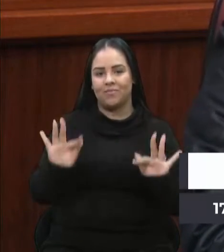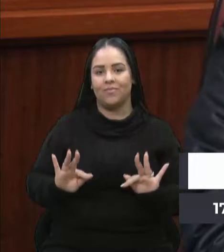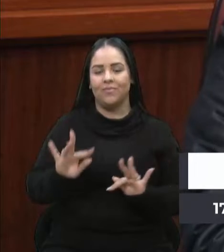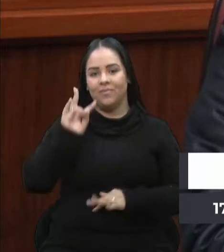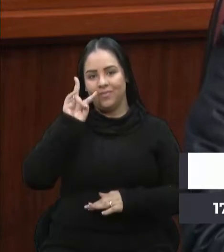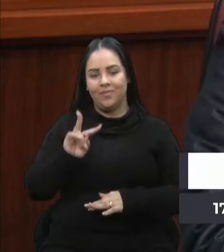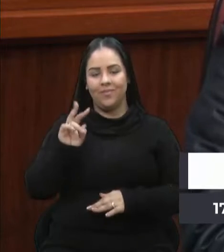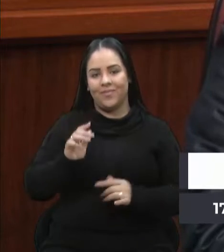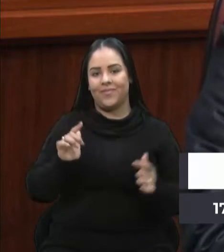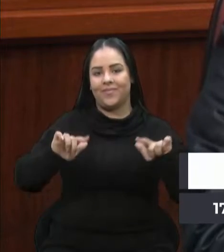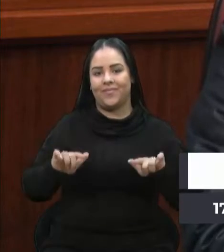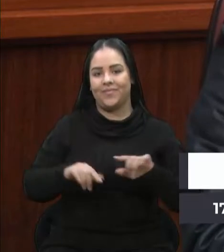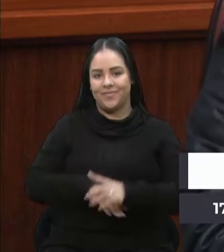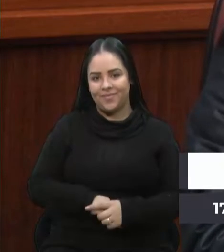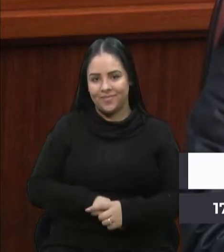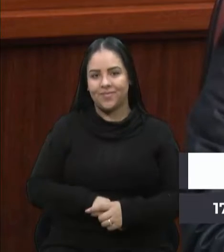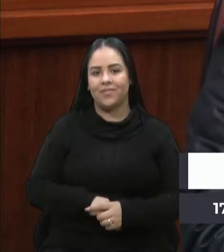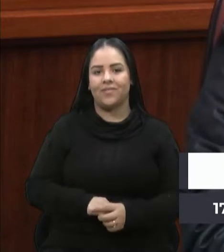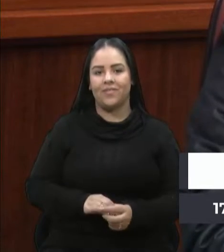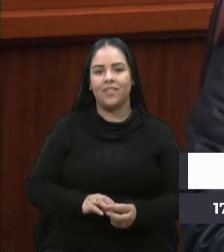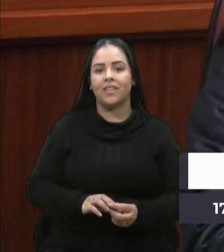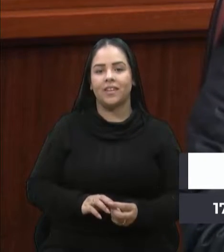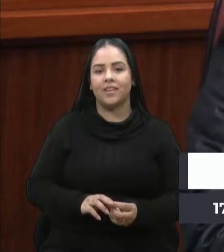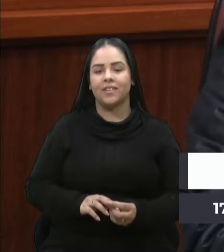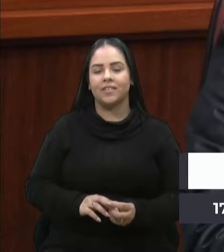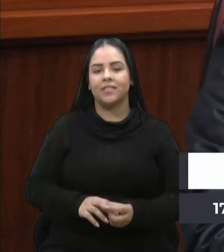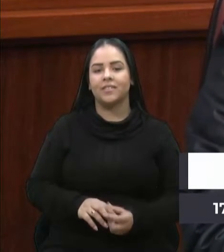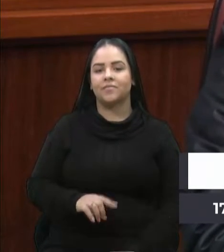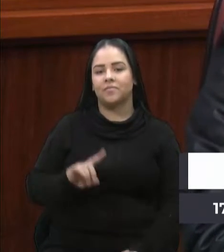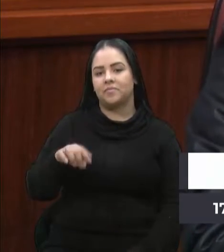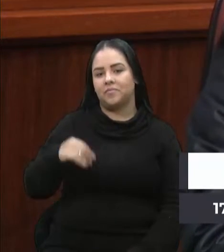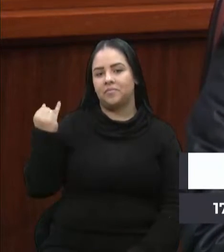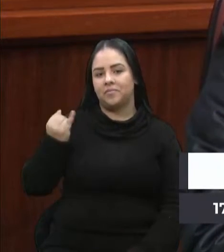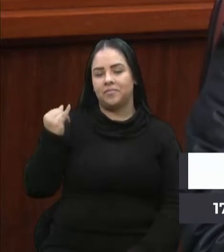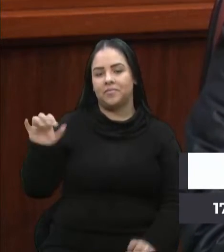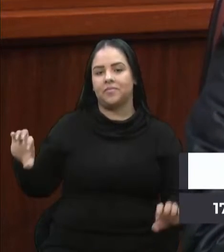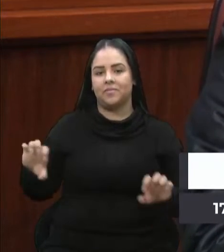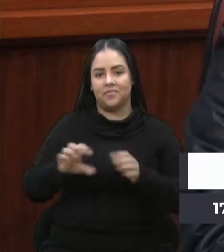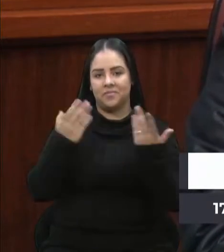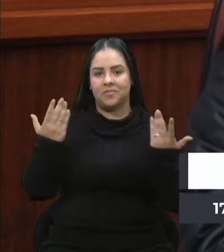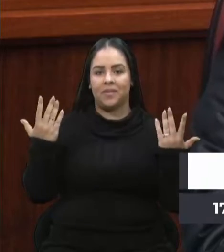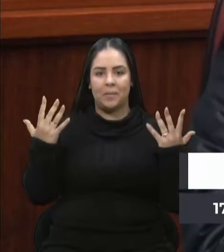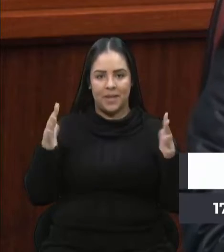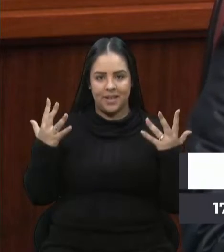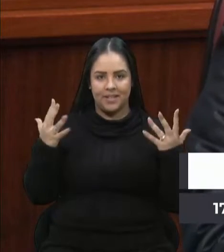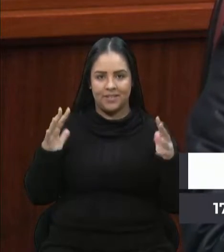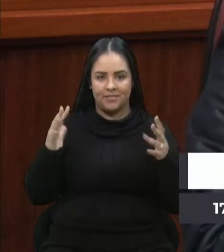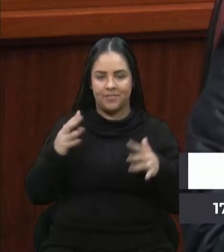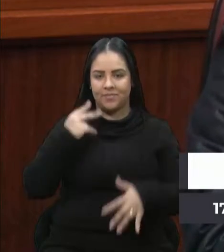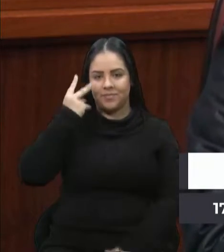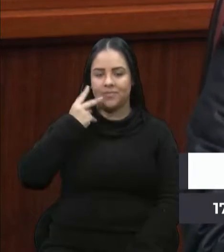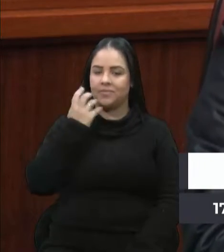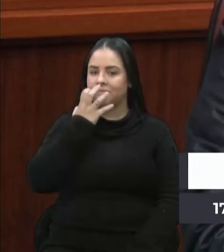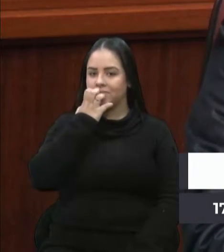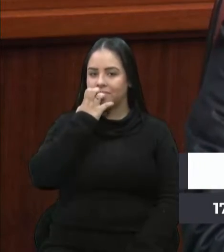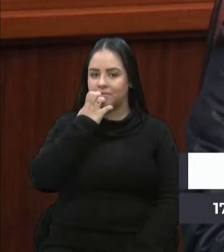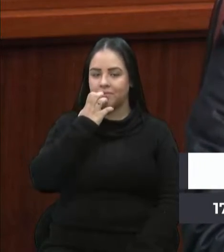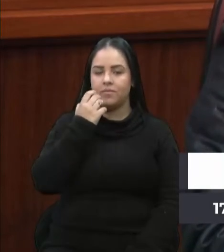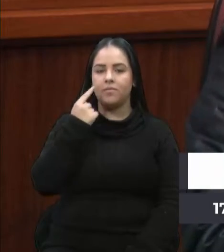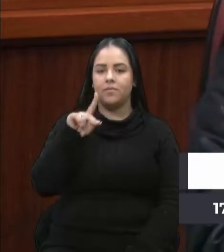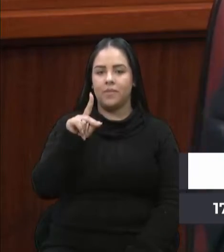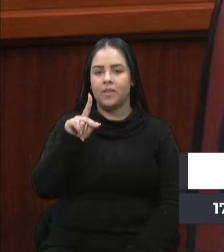espaço que se tem lá no espaço público ser dito então a importância desse evento tão Parabéns aí Doutor Camilo sua Assessoria